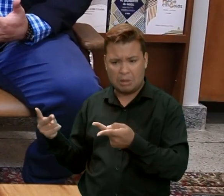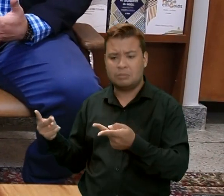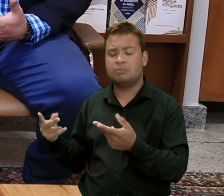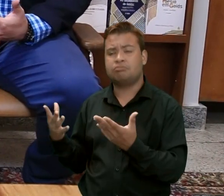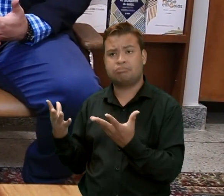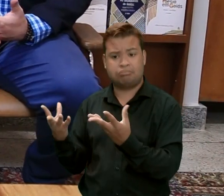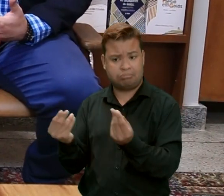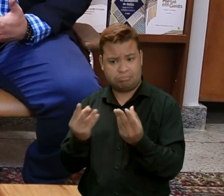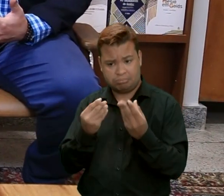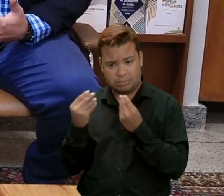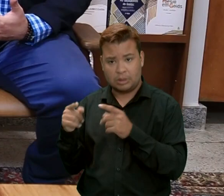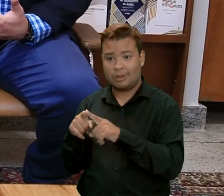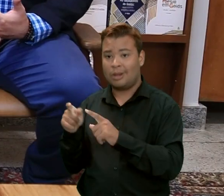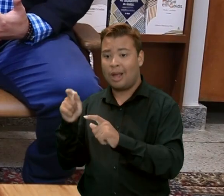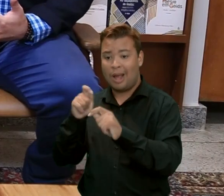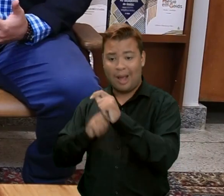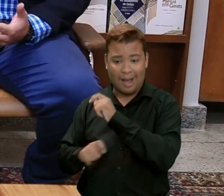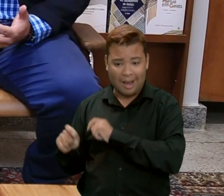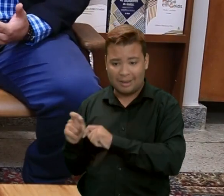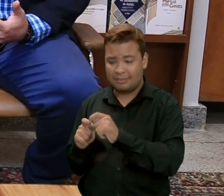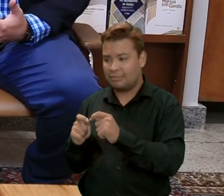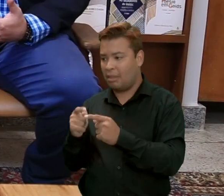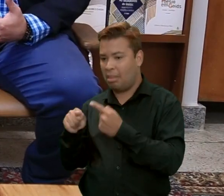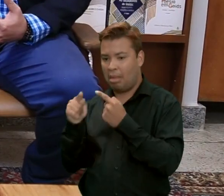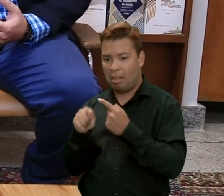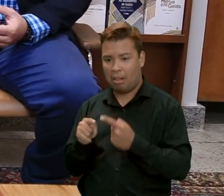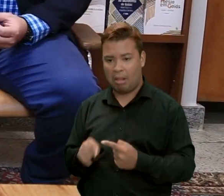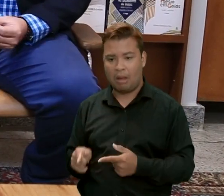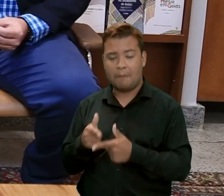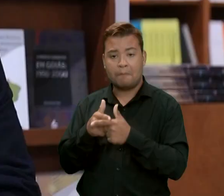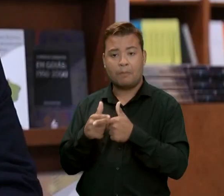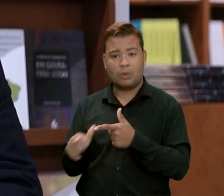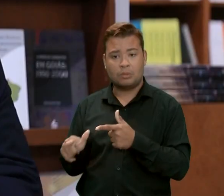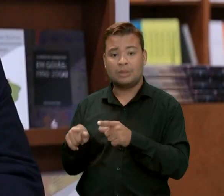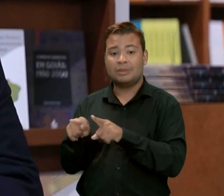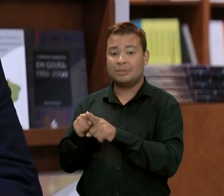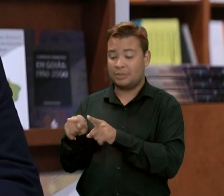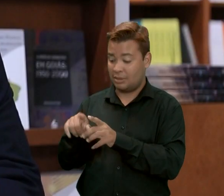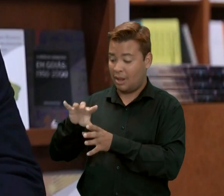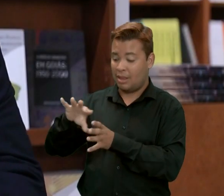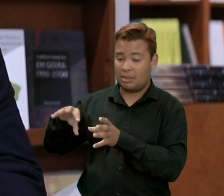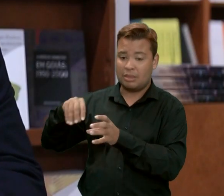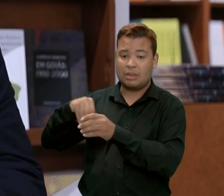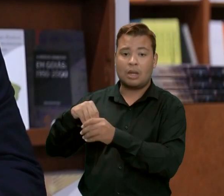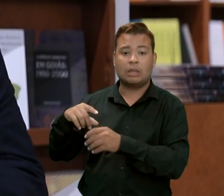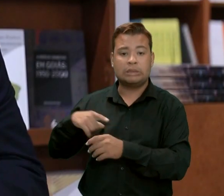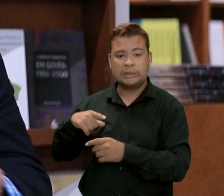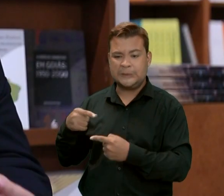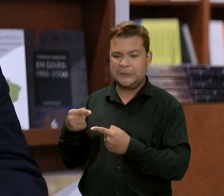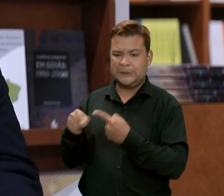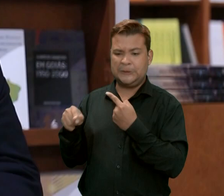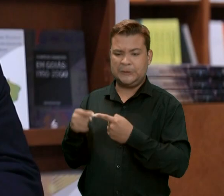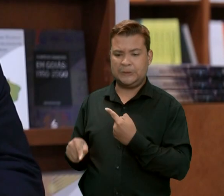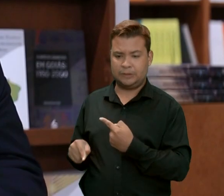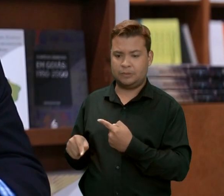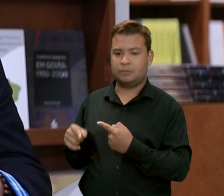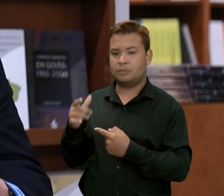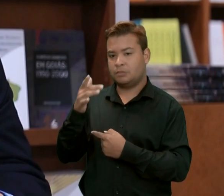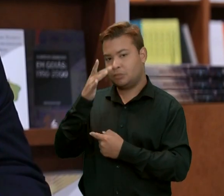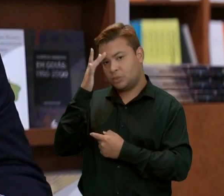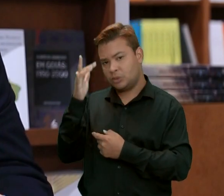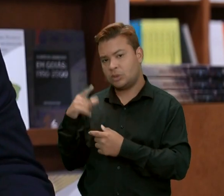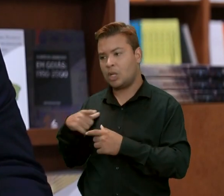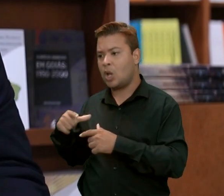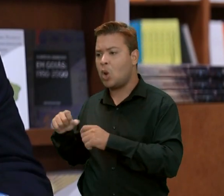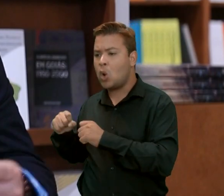tem uma economia completamente desarticulada e você tem internamente um ressentimento entre quem lutou de ambos os lados, quem lutou